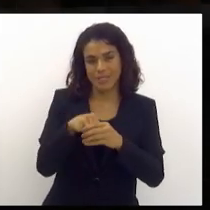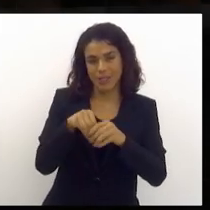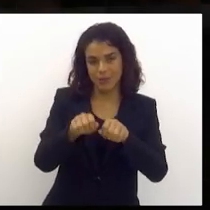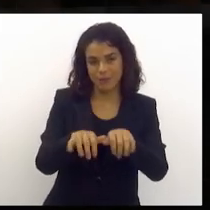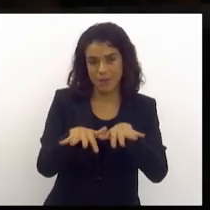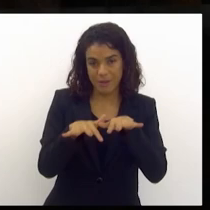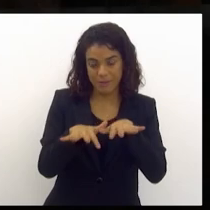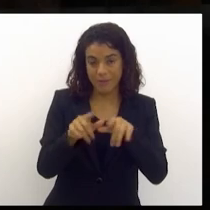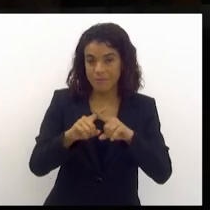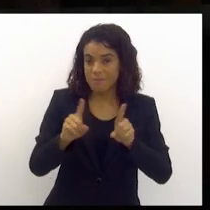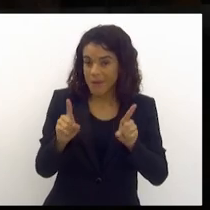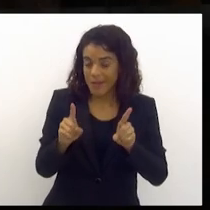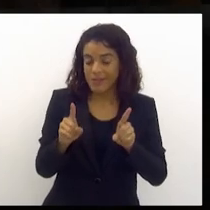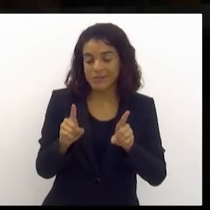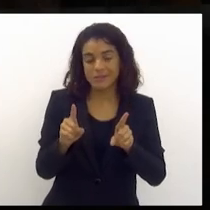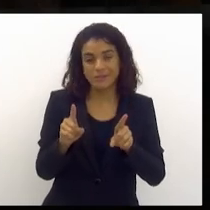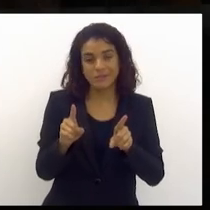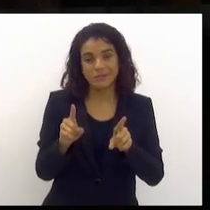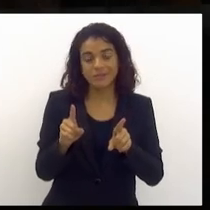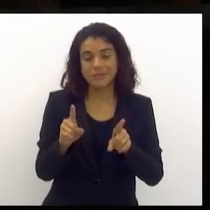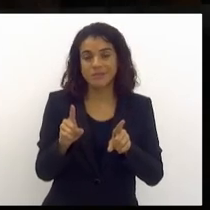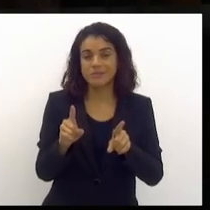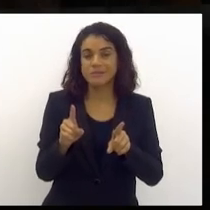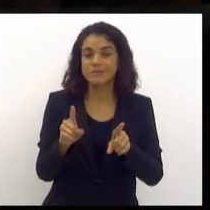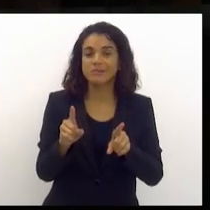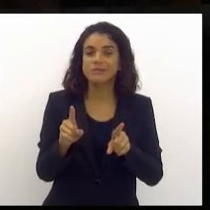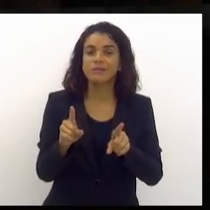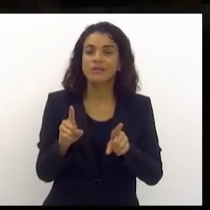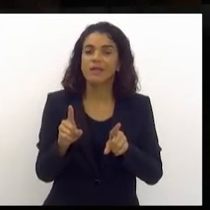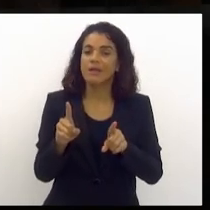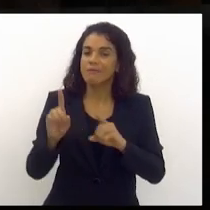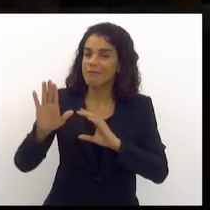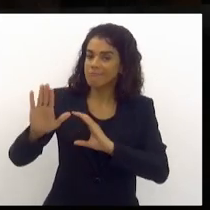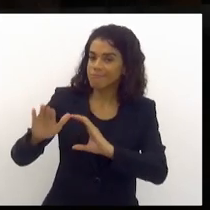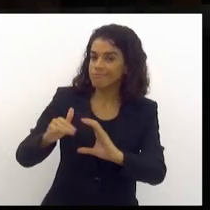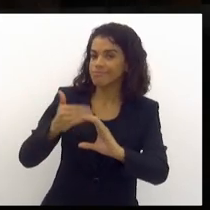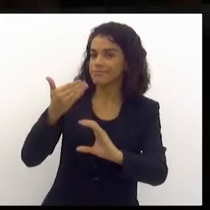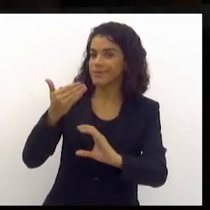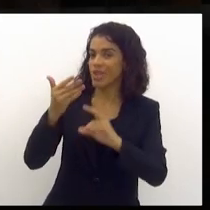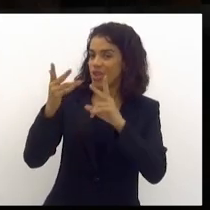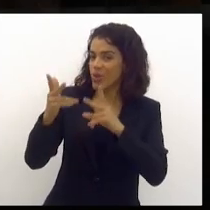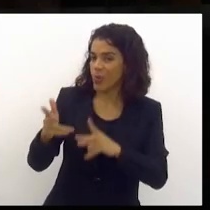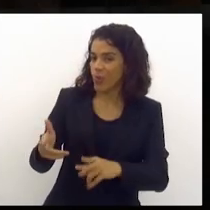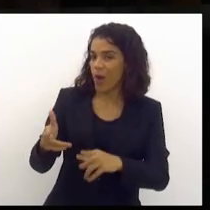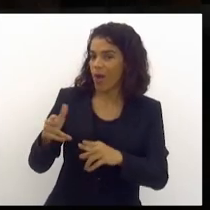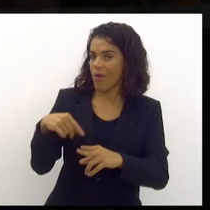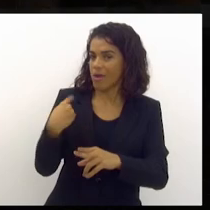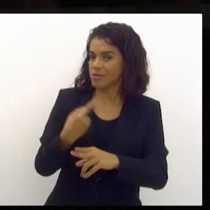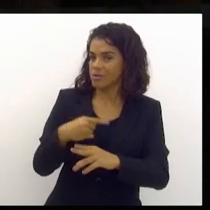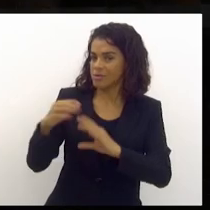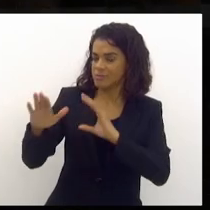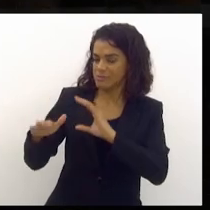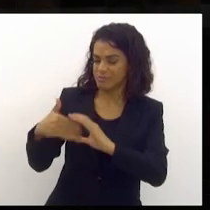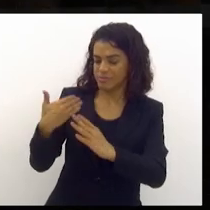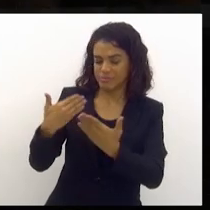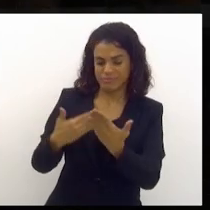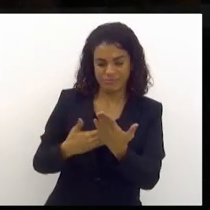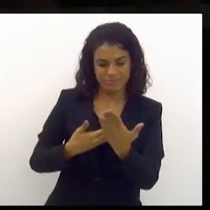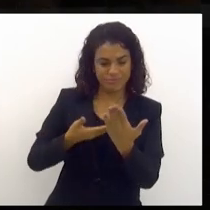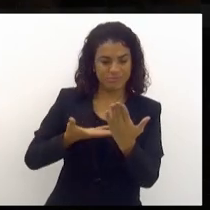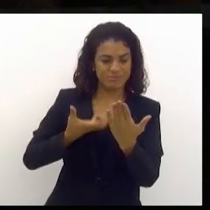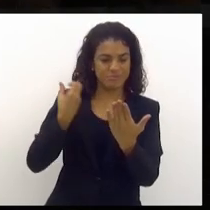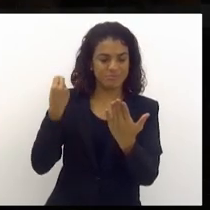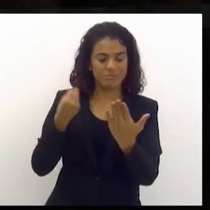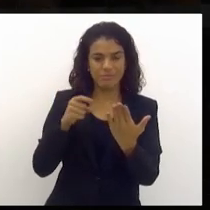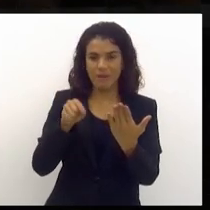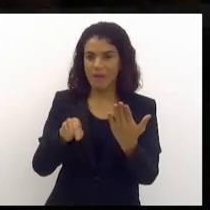parlamento. Mas, ao ponto de chegar a mensagem, da forma como chegou aqui, que veio do governo, mostra